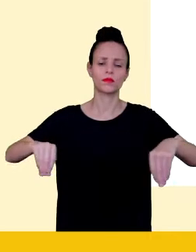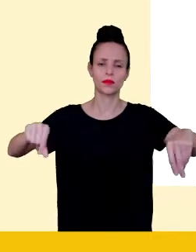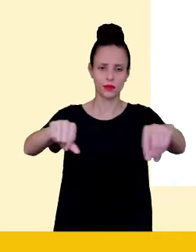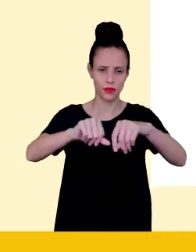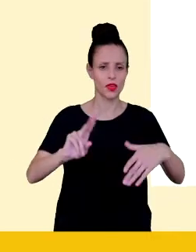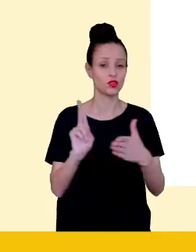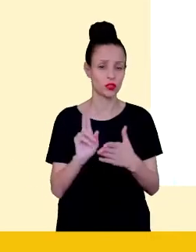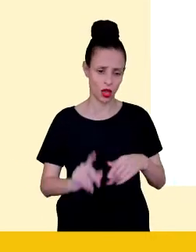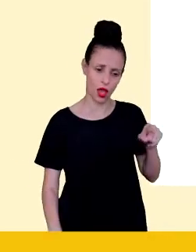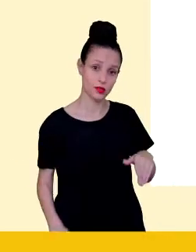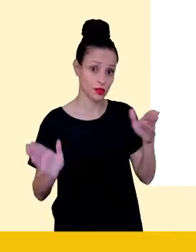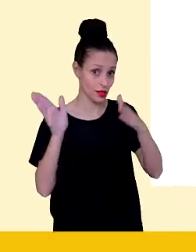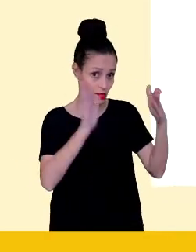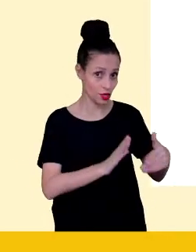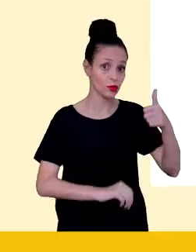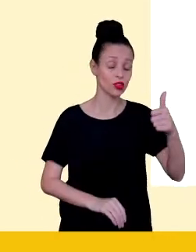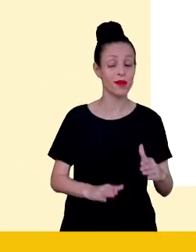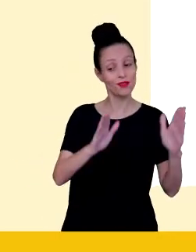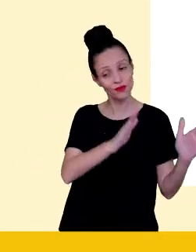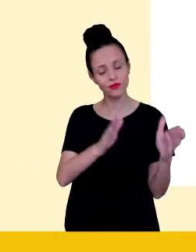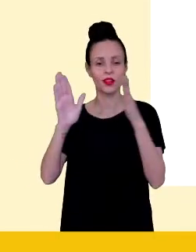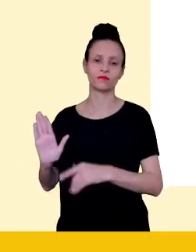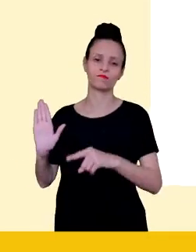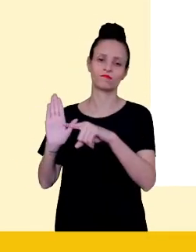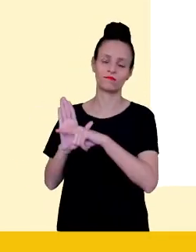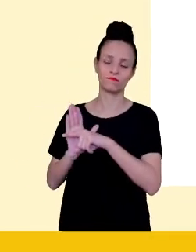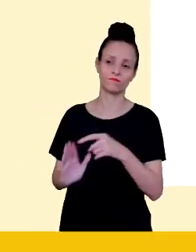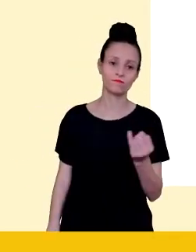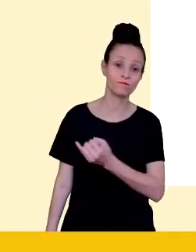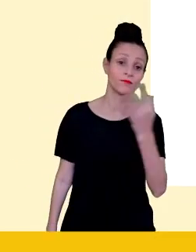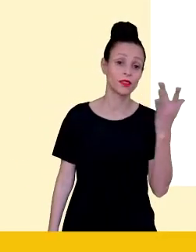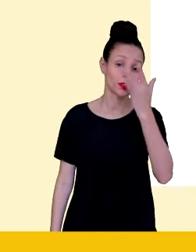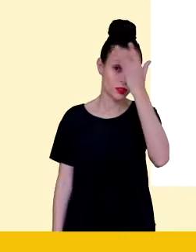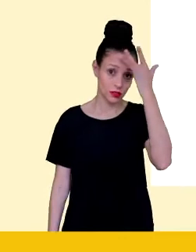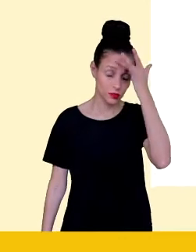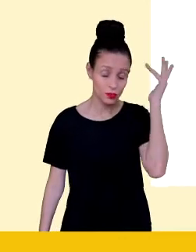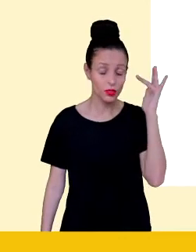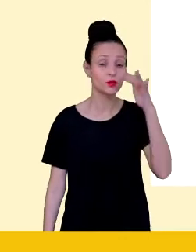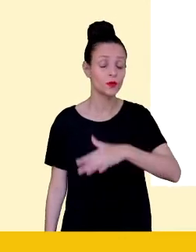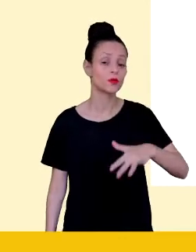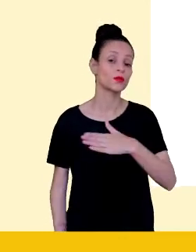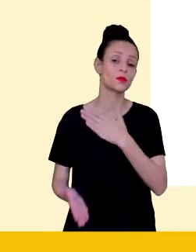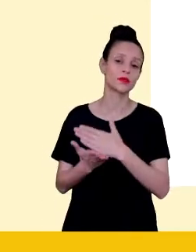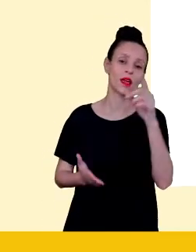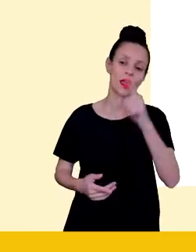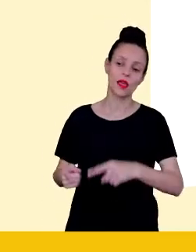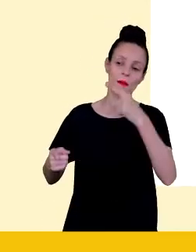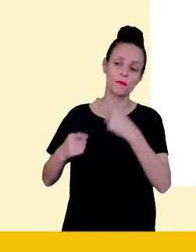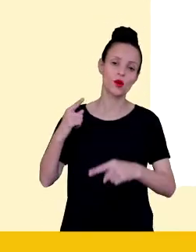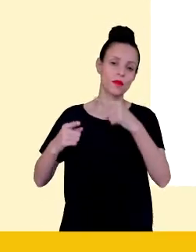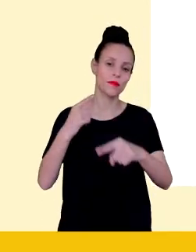muito grande na demarcação, né? Tem esse lado positivo, né? E outro lado negativo, que muitas